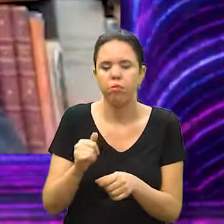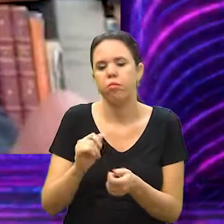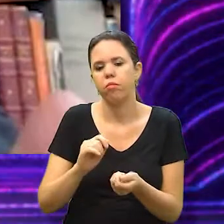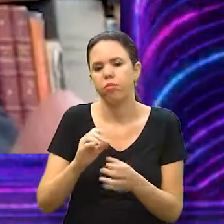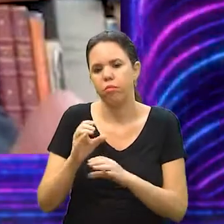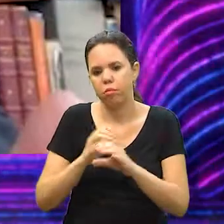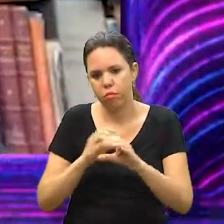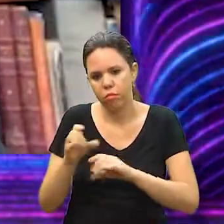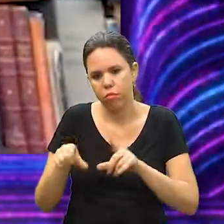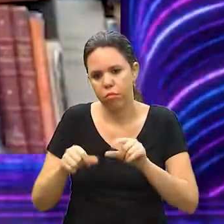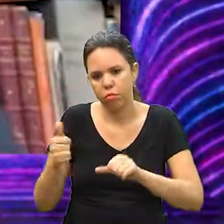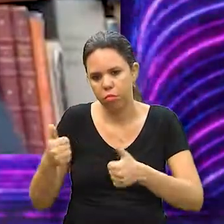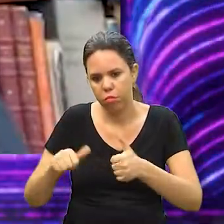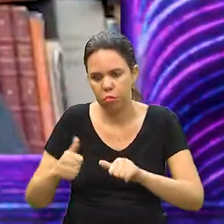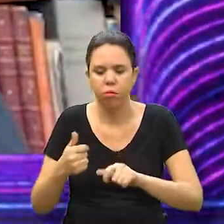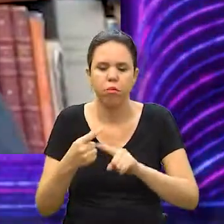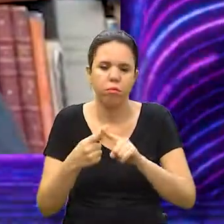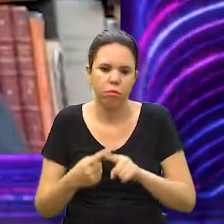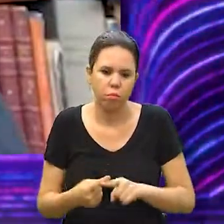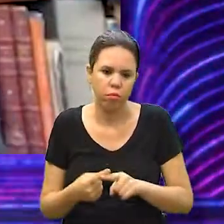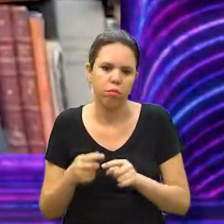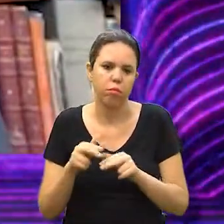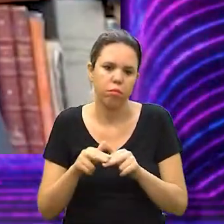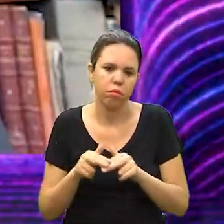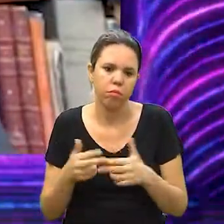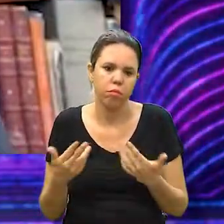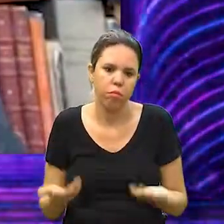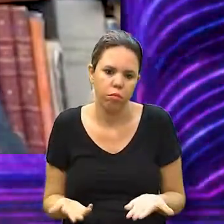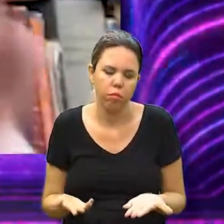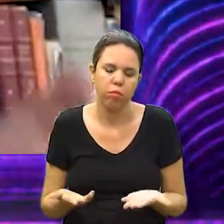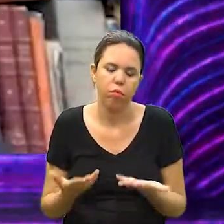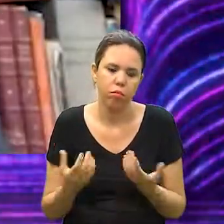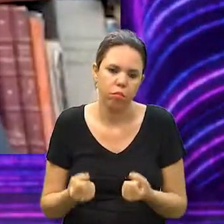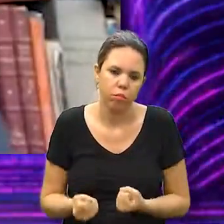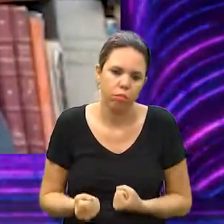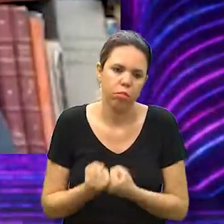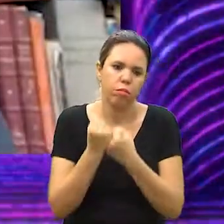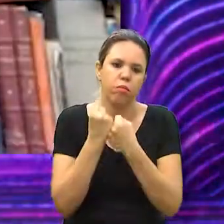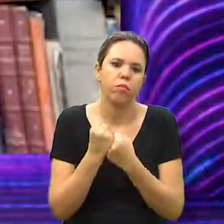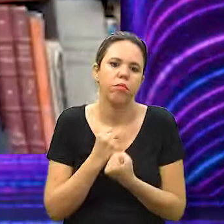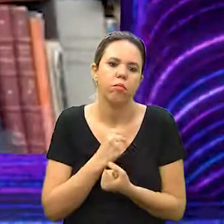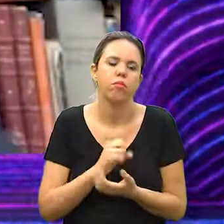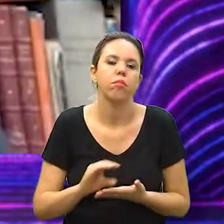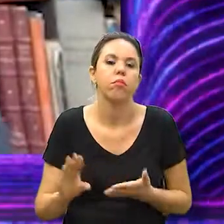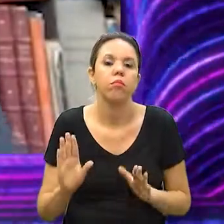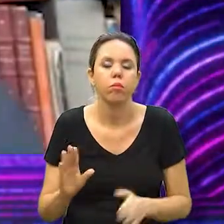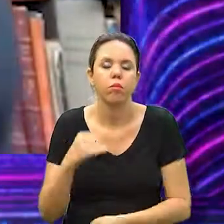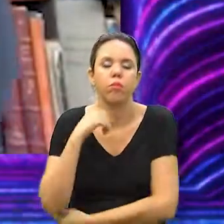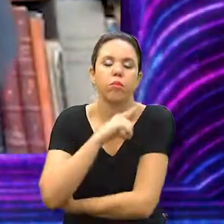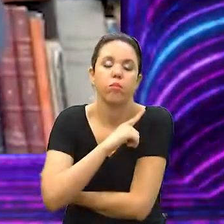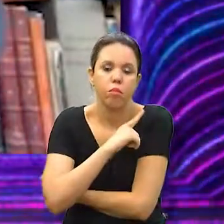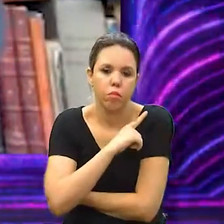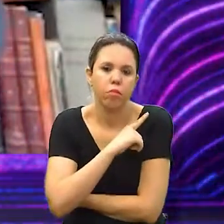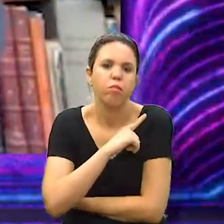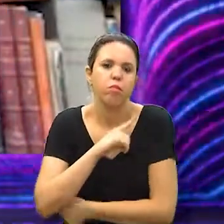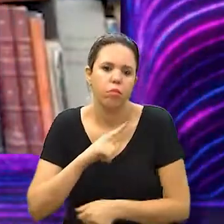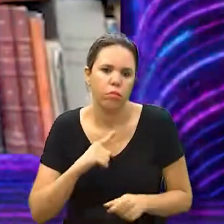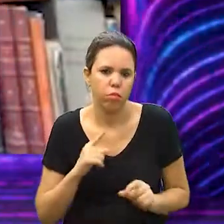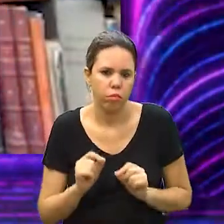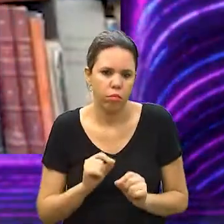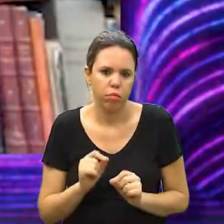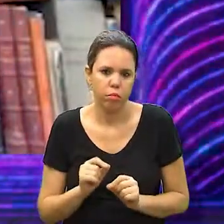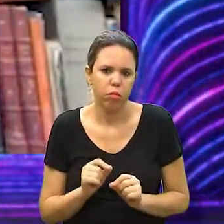manipulações, os concursos, as coisas que são por, vamos chamar, apadrinhamento, compadrio, mas tem também